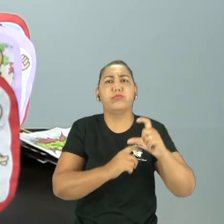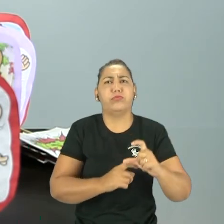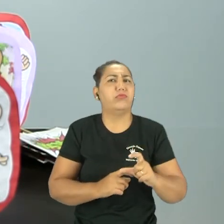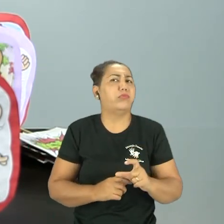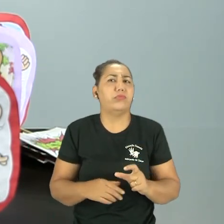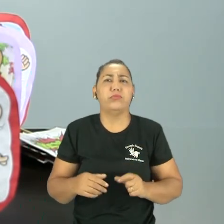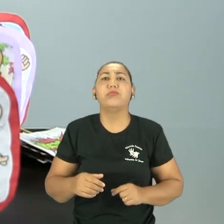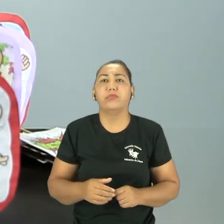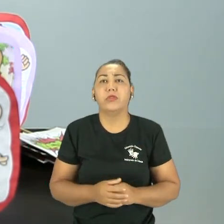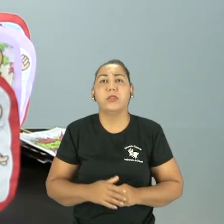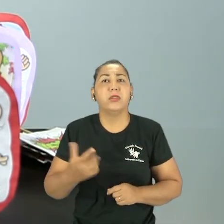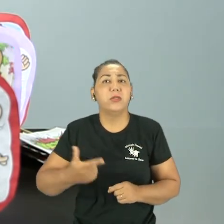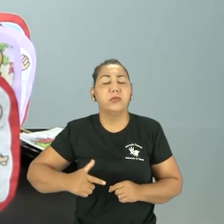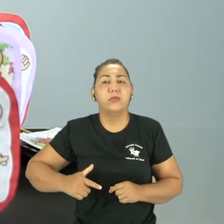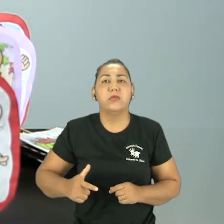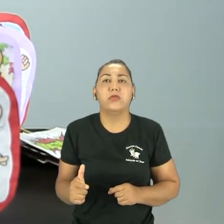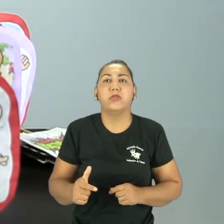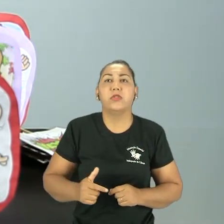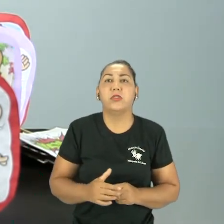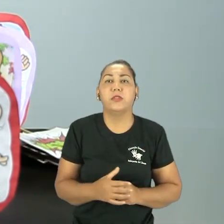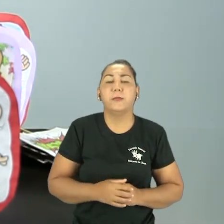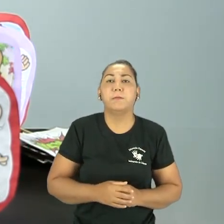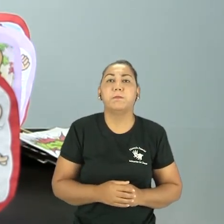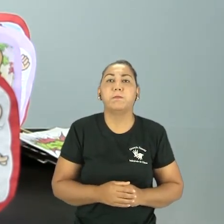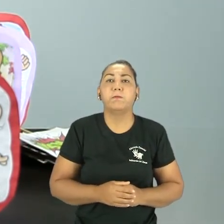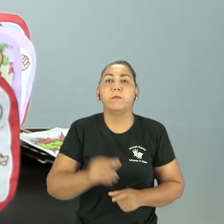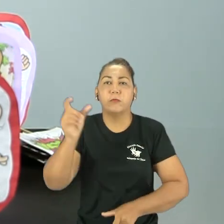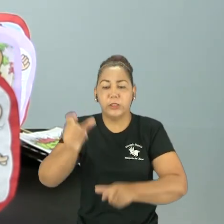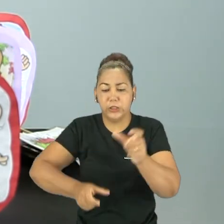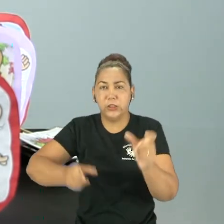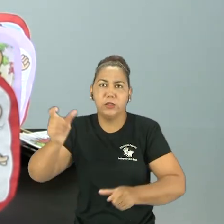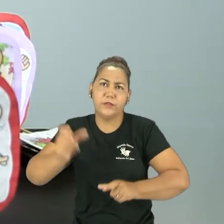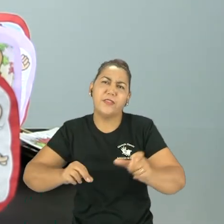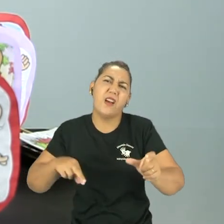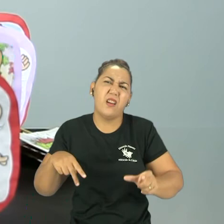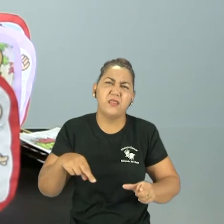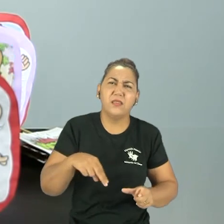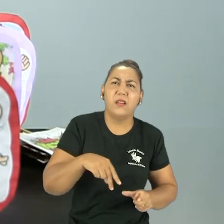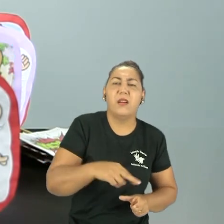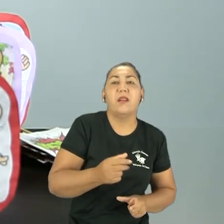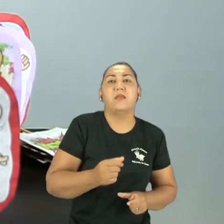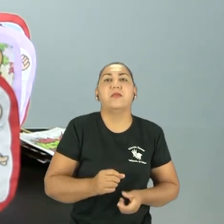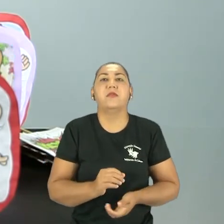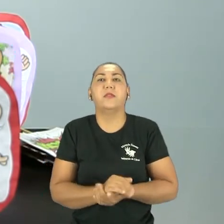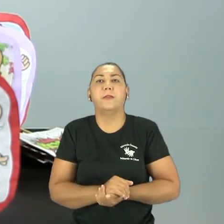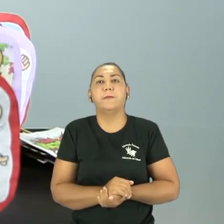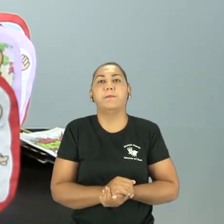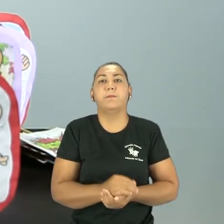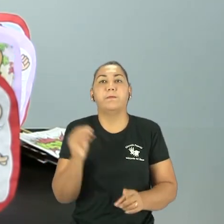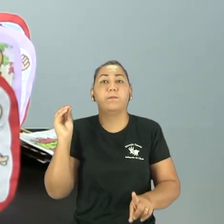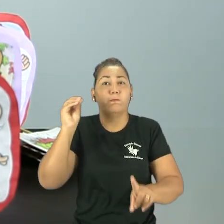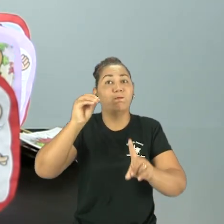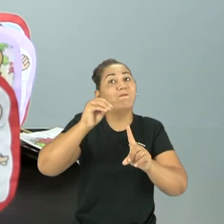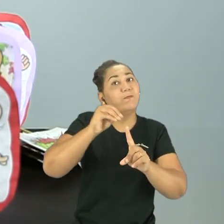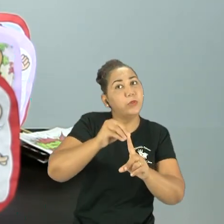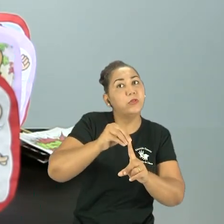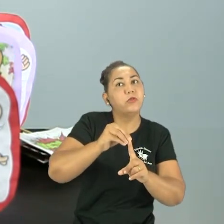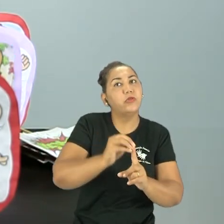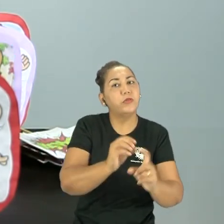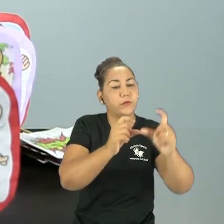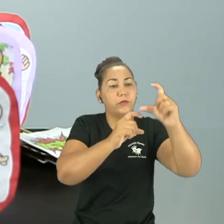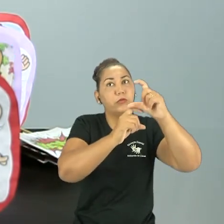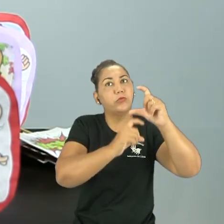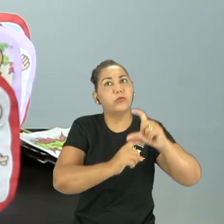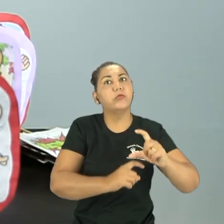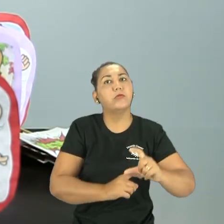os personagens fazendo isso, essa é uma das funções, né, da história em quadrinhos, colocar